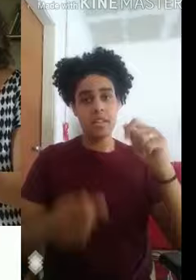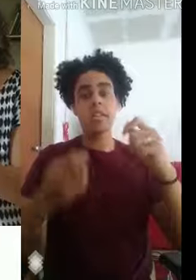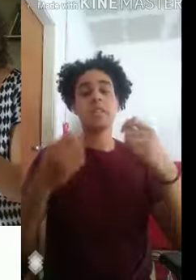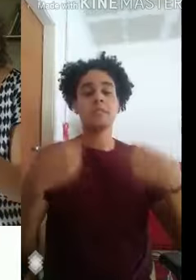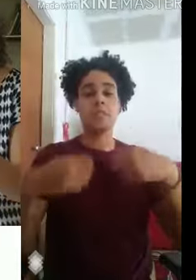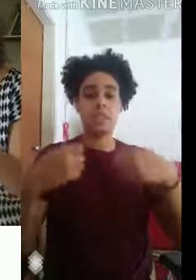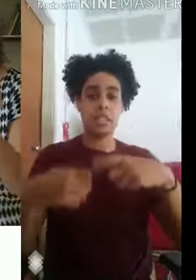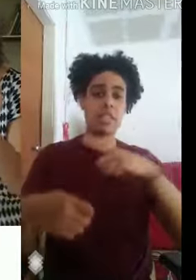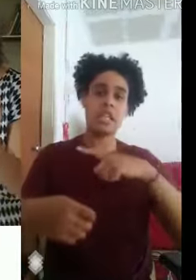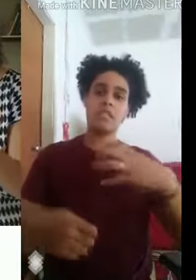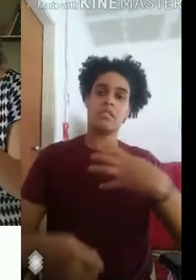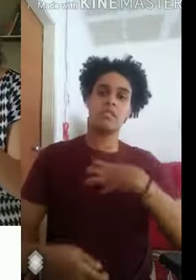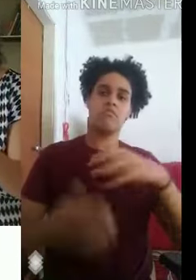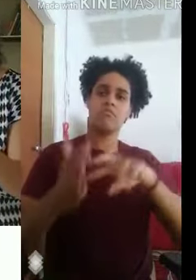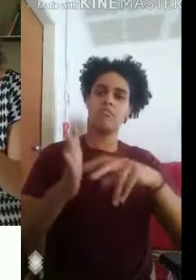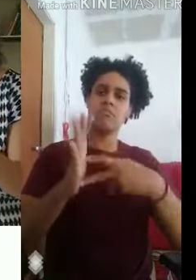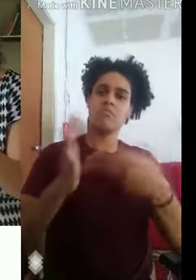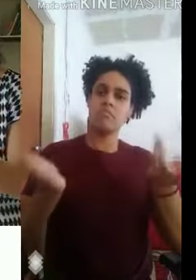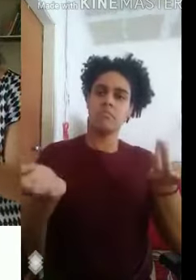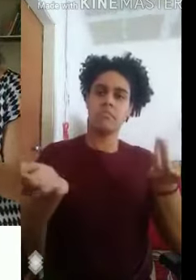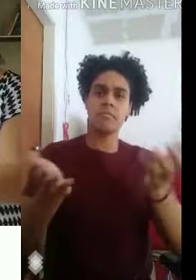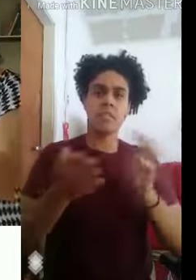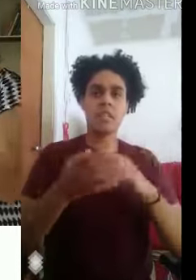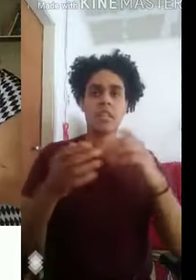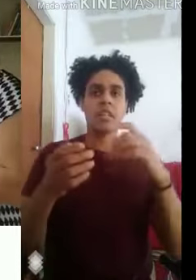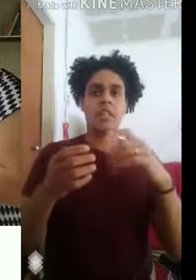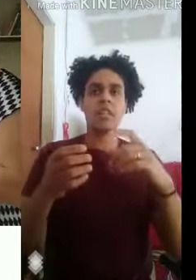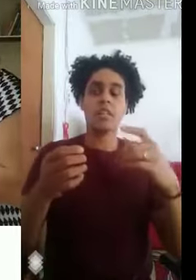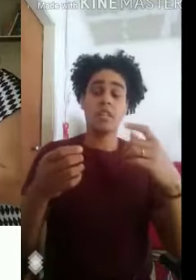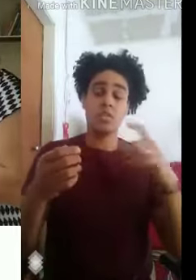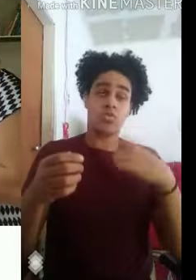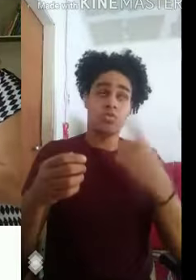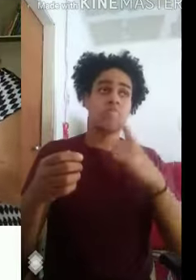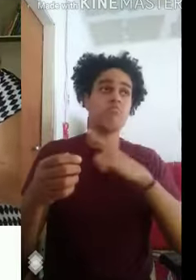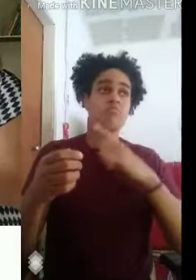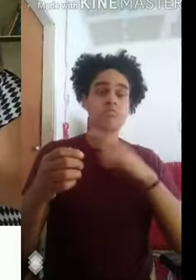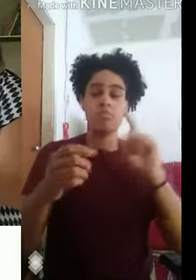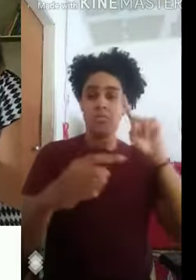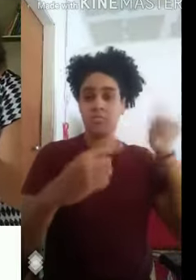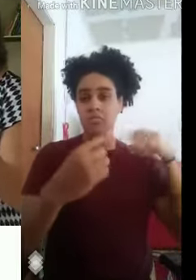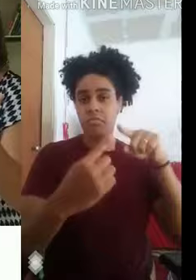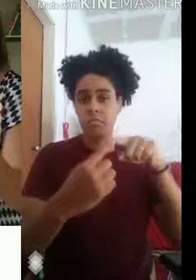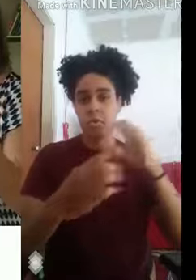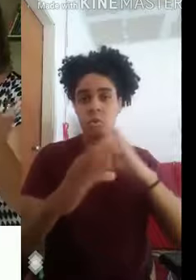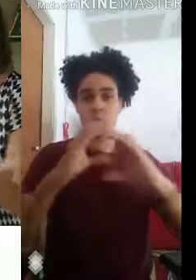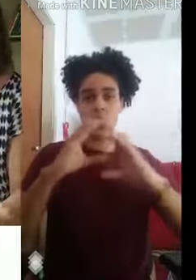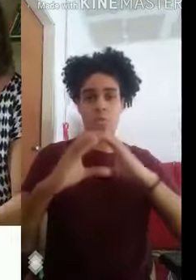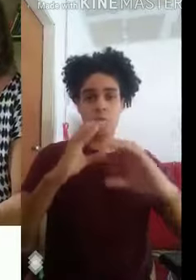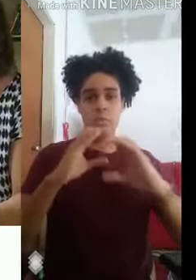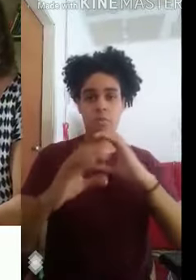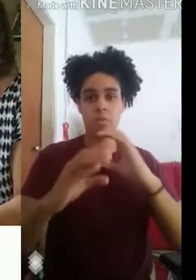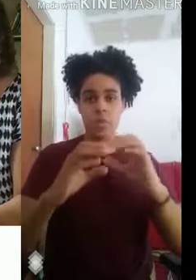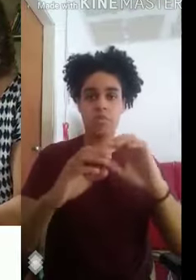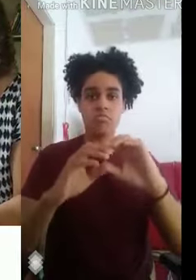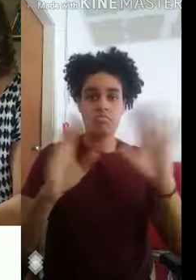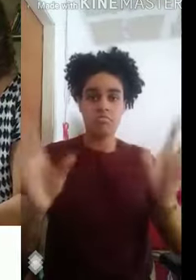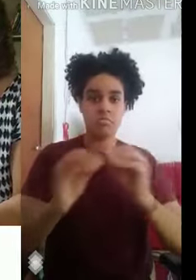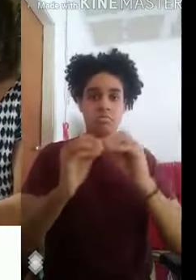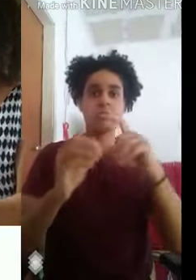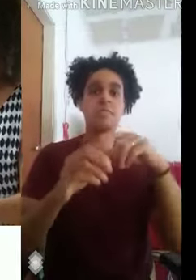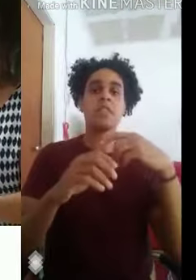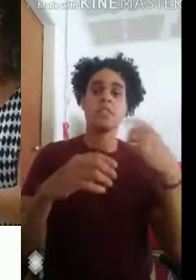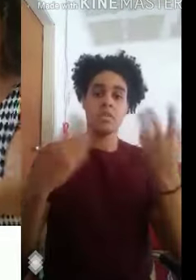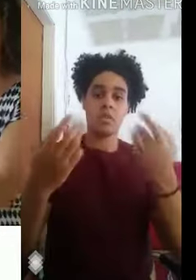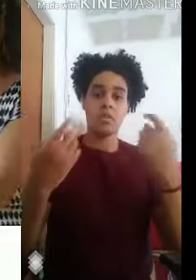sentido. Nós temos o propósito de comunicar um conteúdo, então o nosso texto precisa ser coerente para quem vai